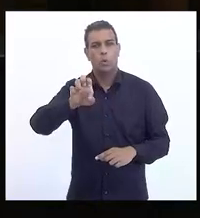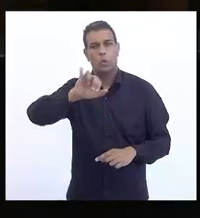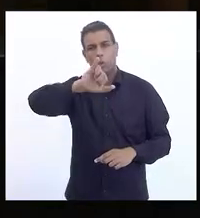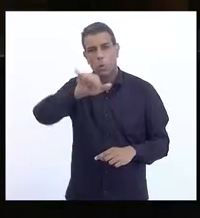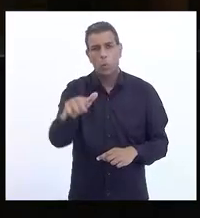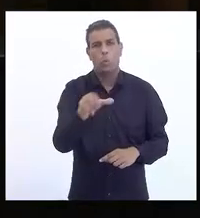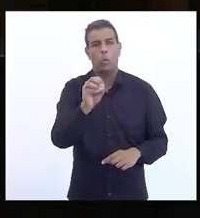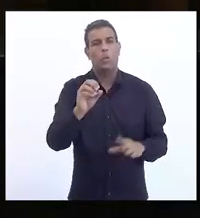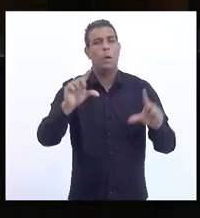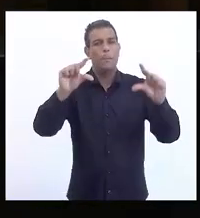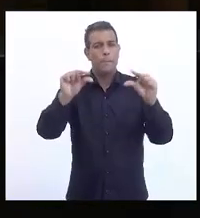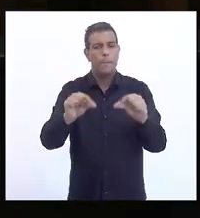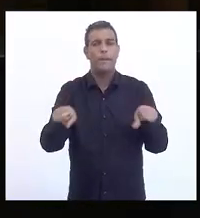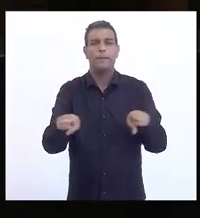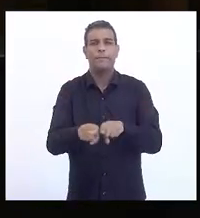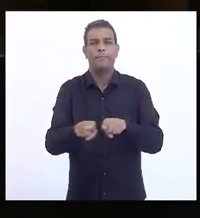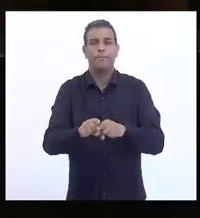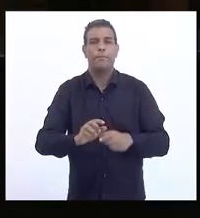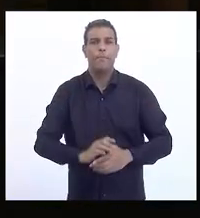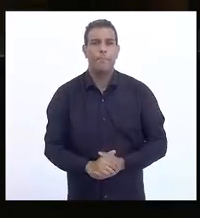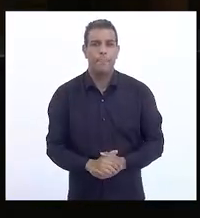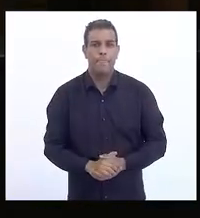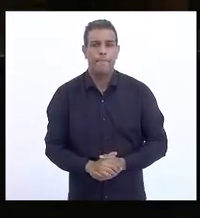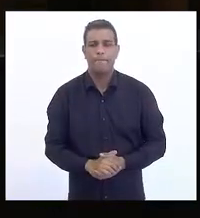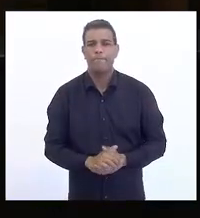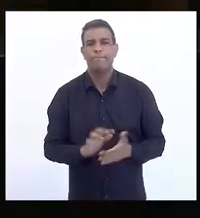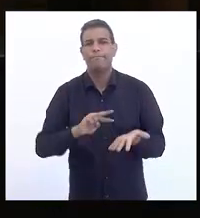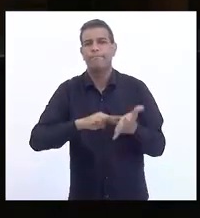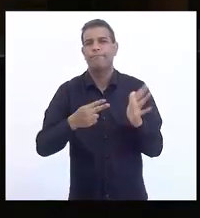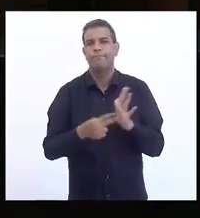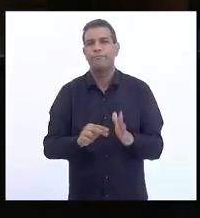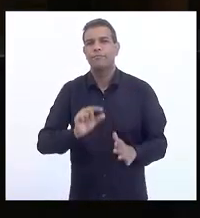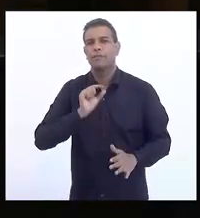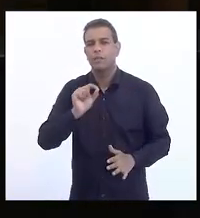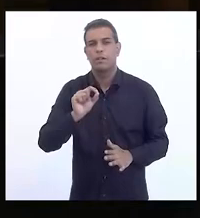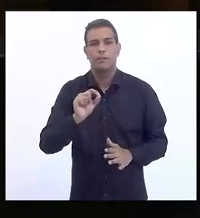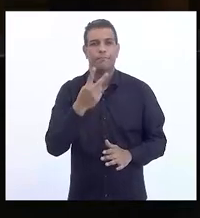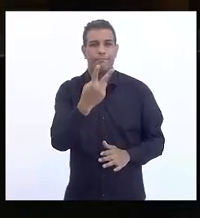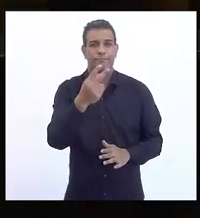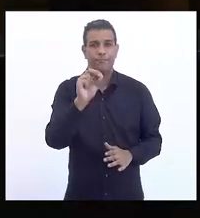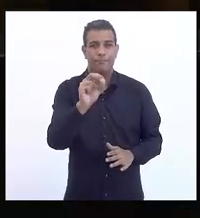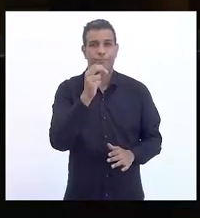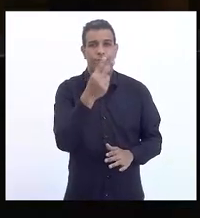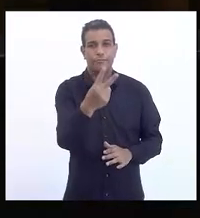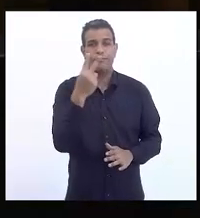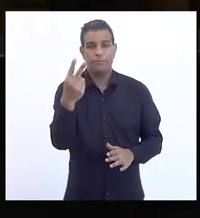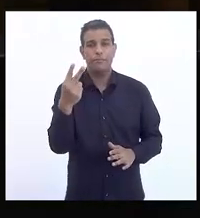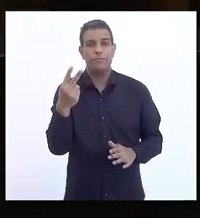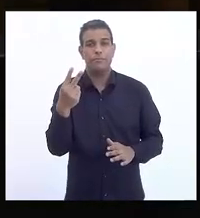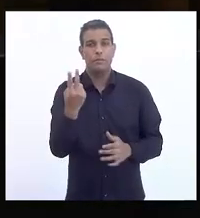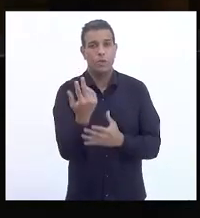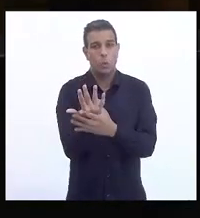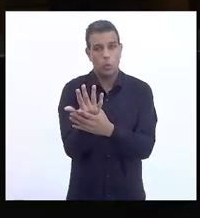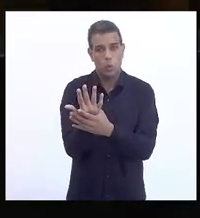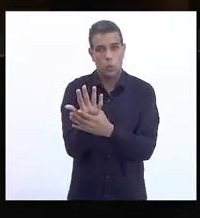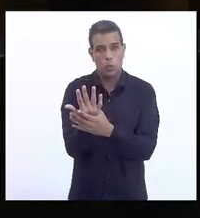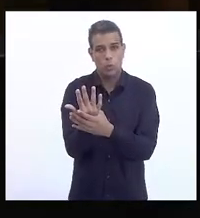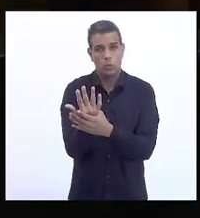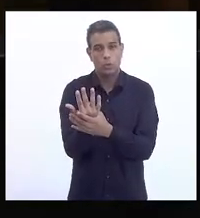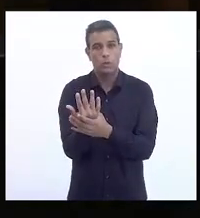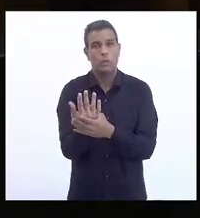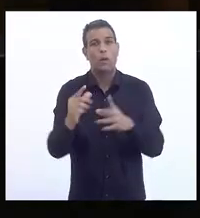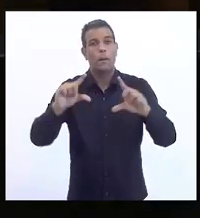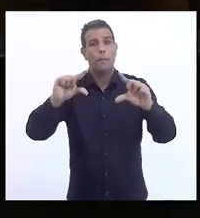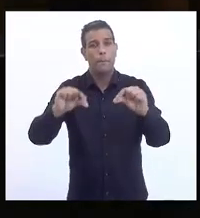25 milhões. Isso representa que, em 2022, a UERJ terá